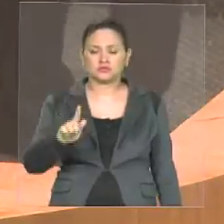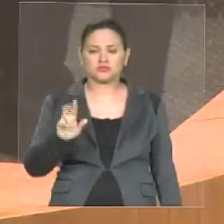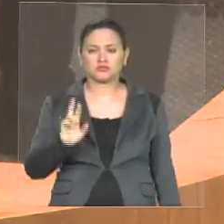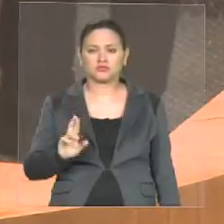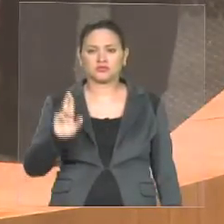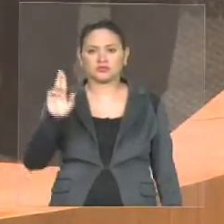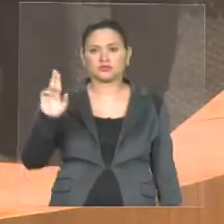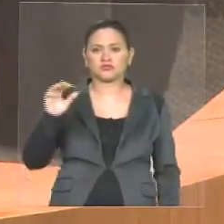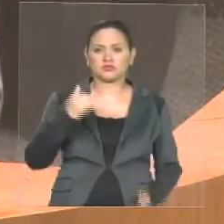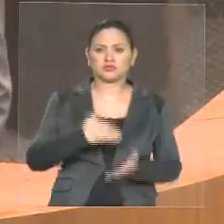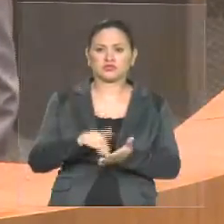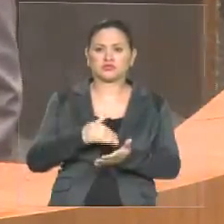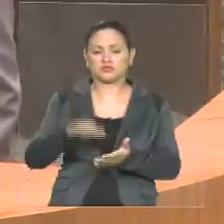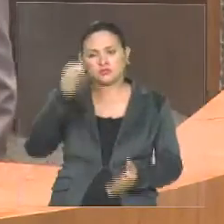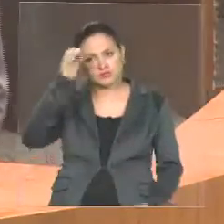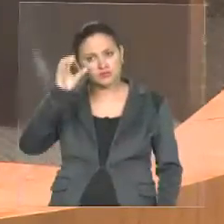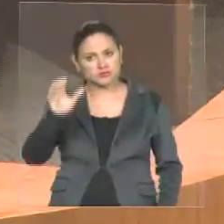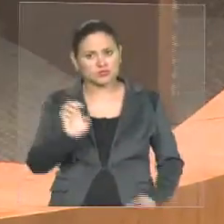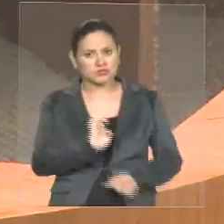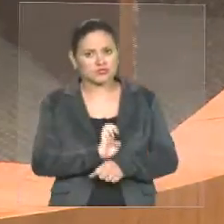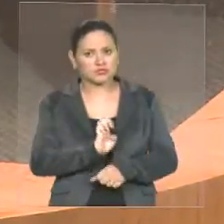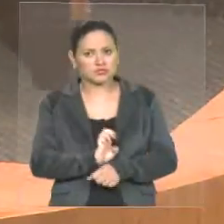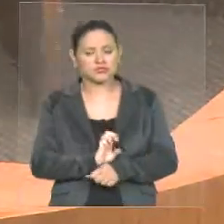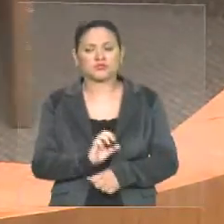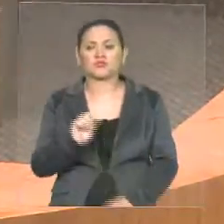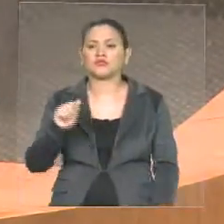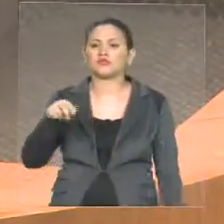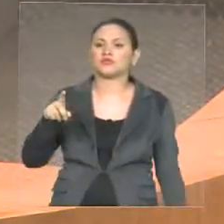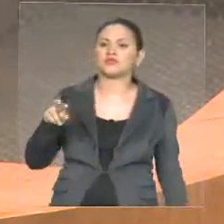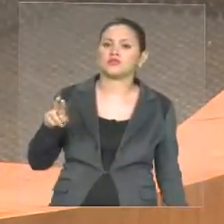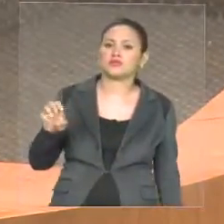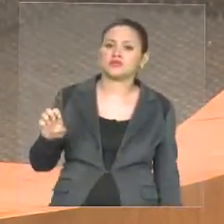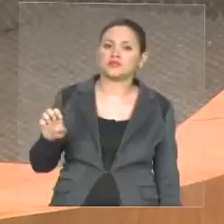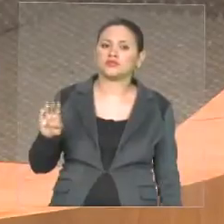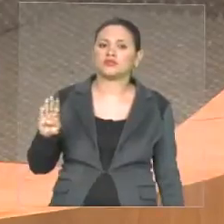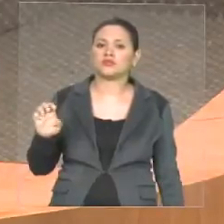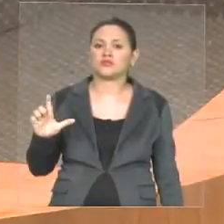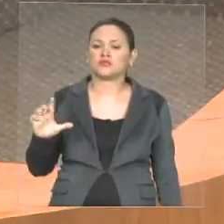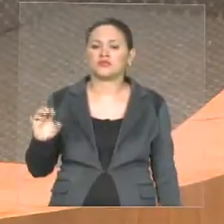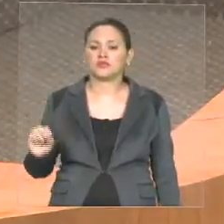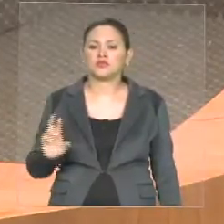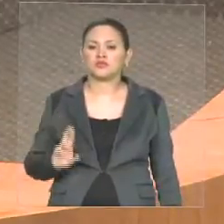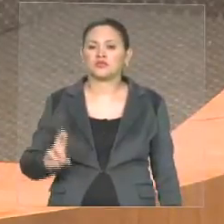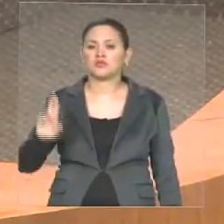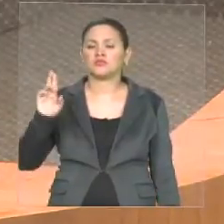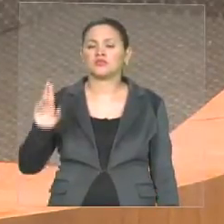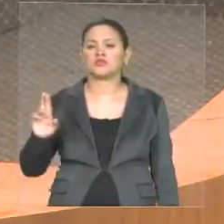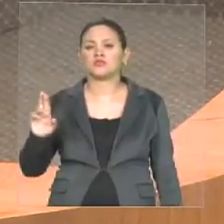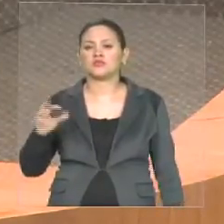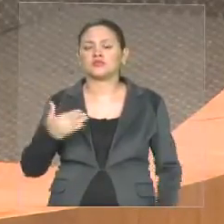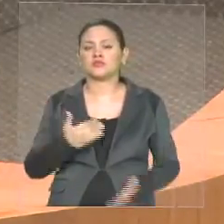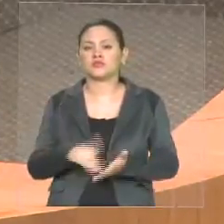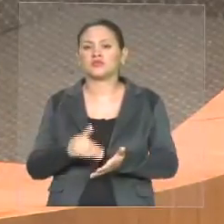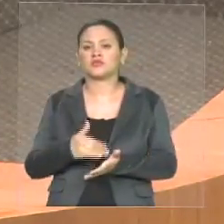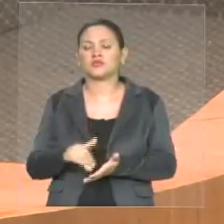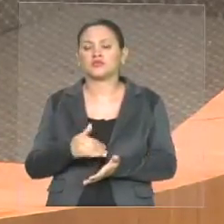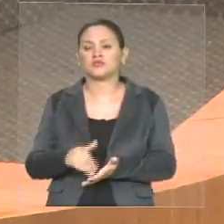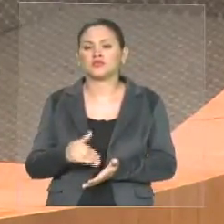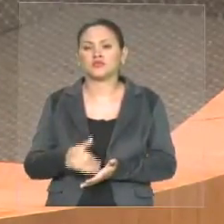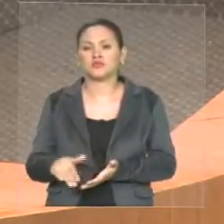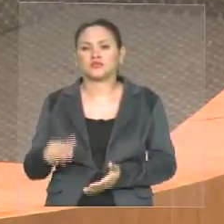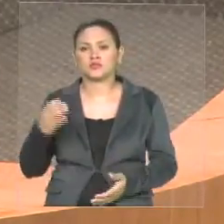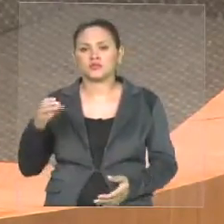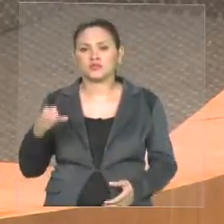Estado, o senhor André Belo, representando a Secretaria de Ciência e Tecnologia do Maranhão, o senhor Marcos